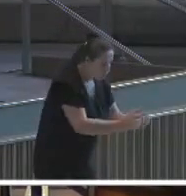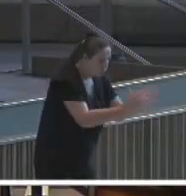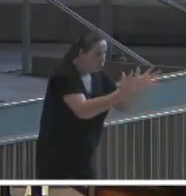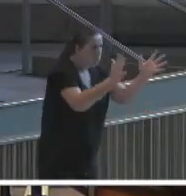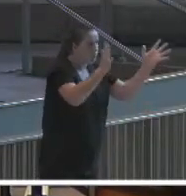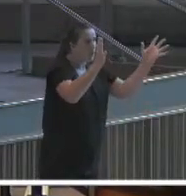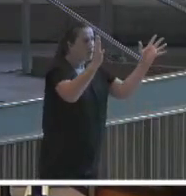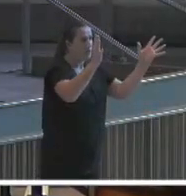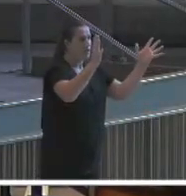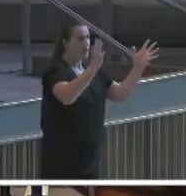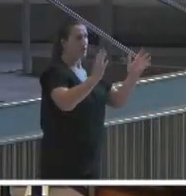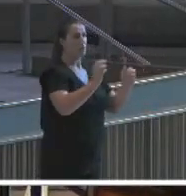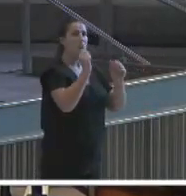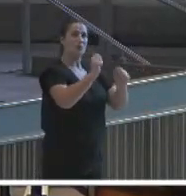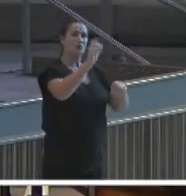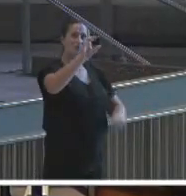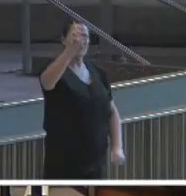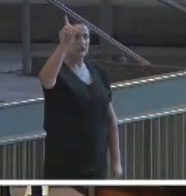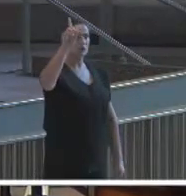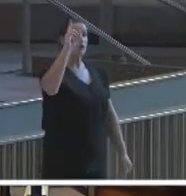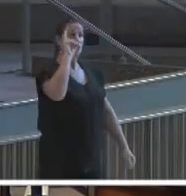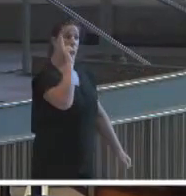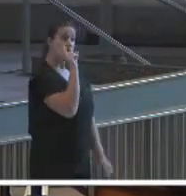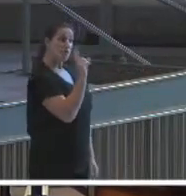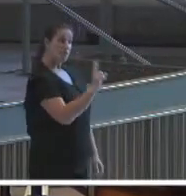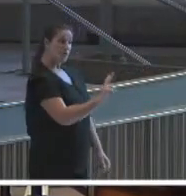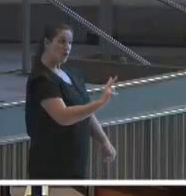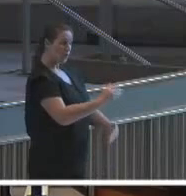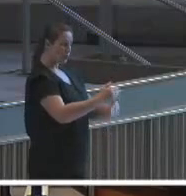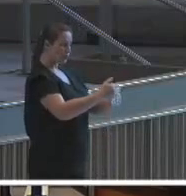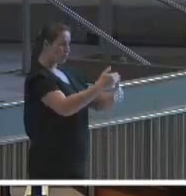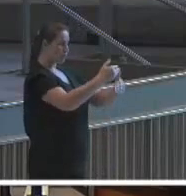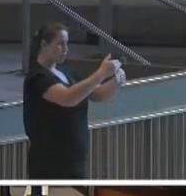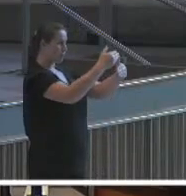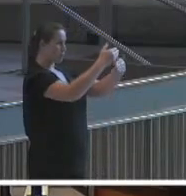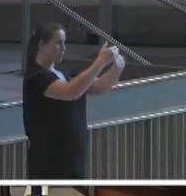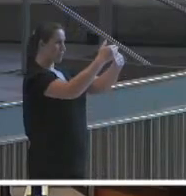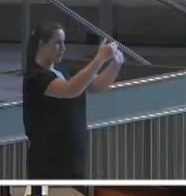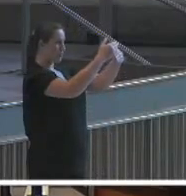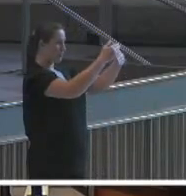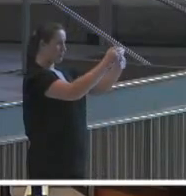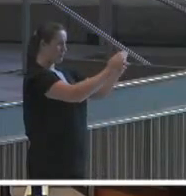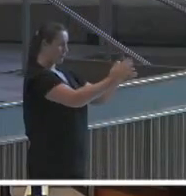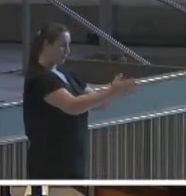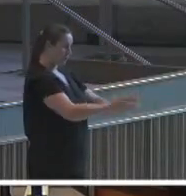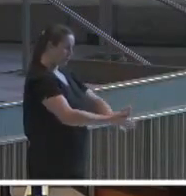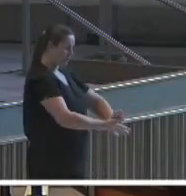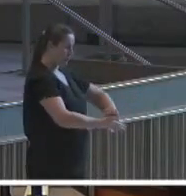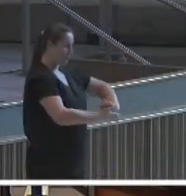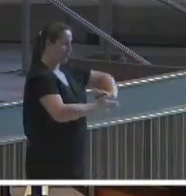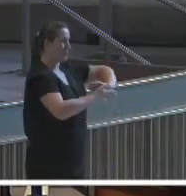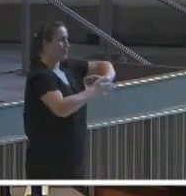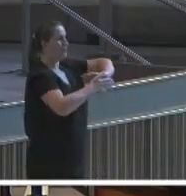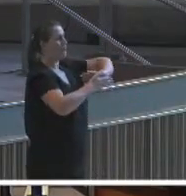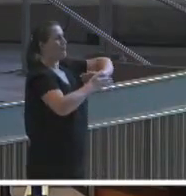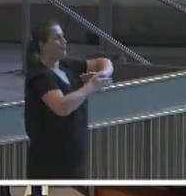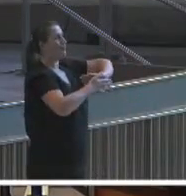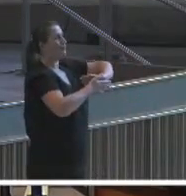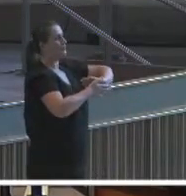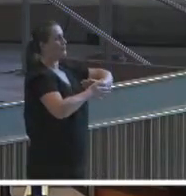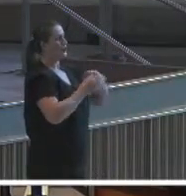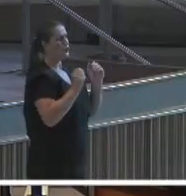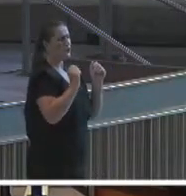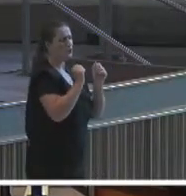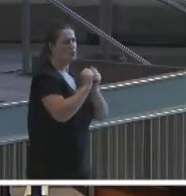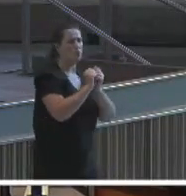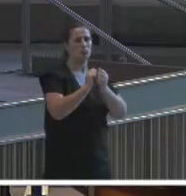Deus. Ele tinha visto as muralhas de Jericó caírem e participado dos